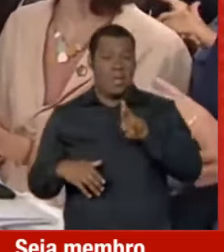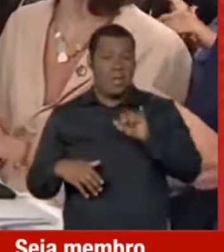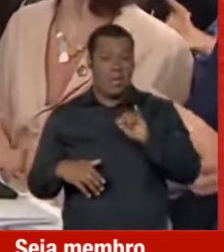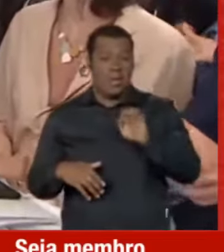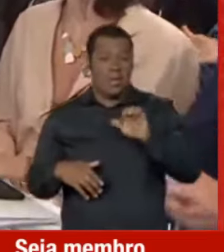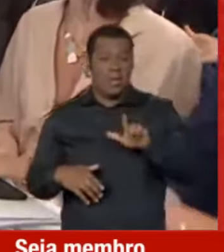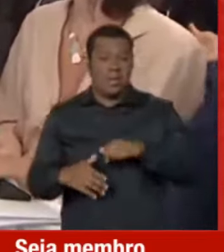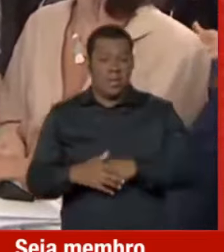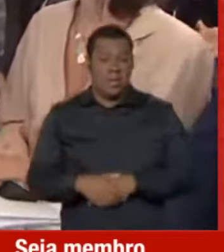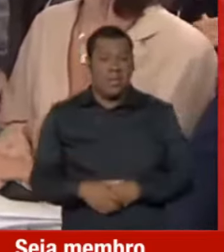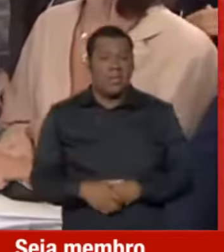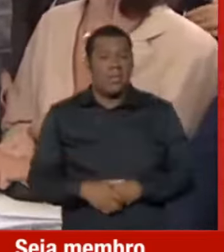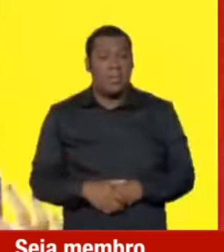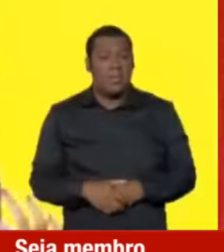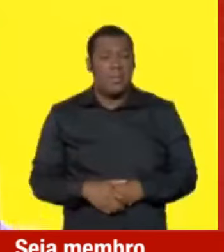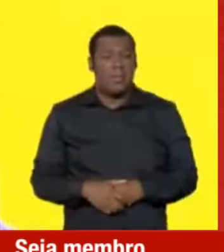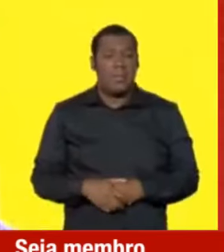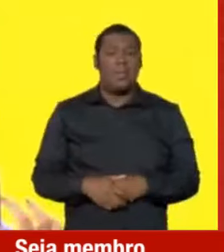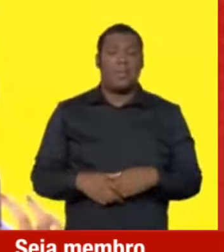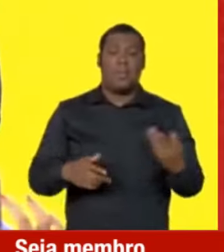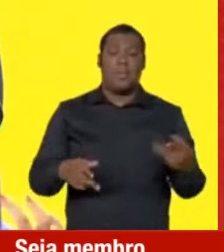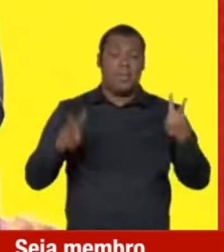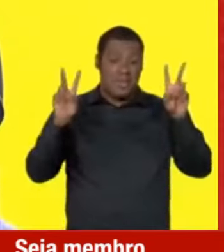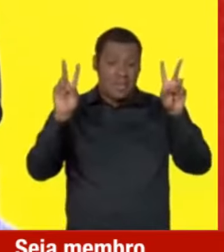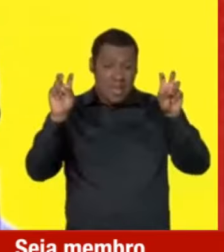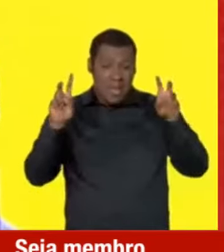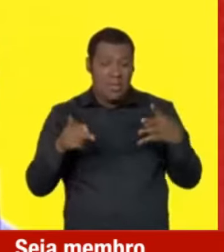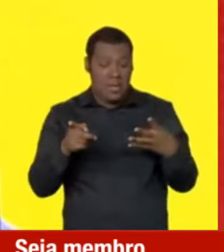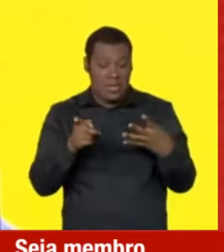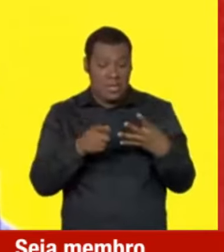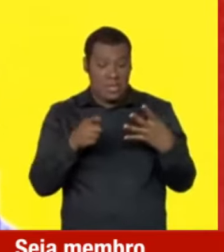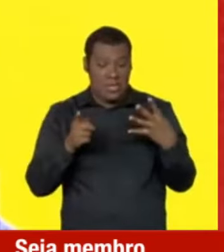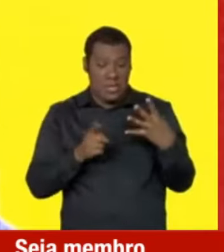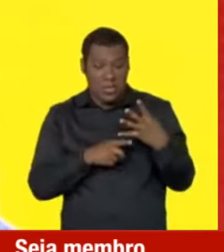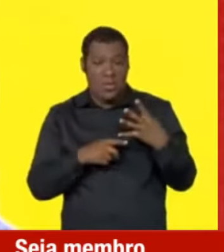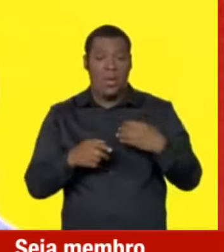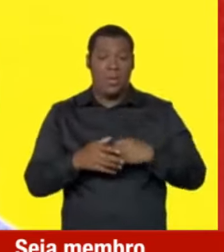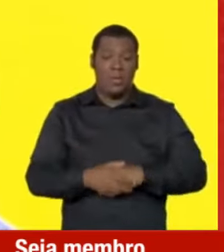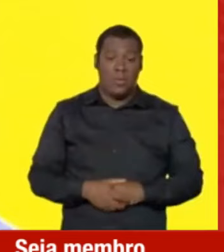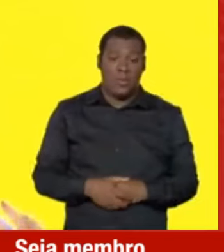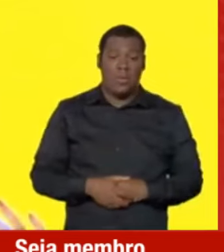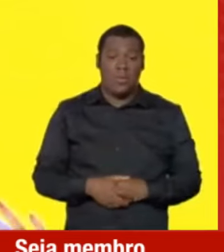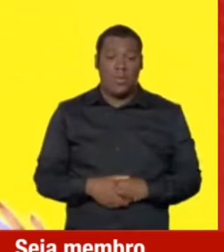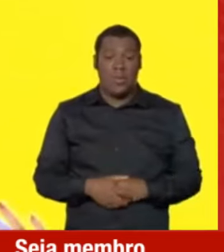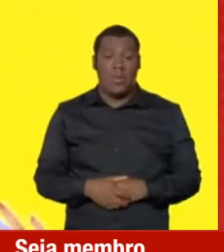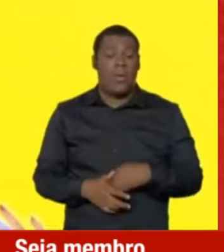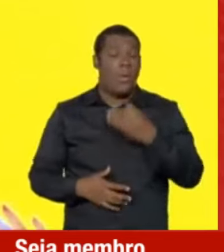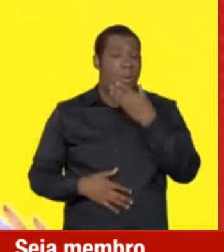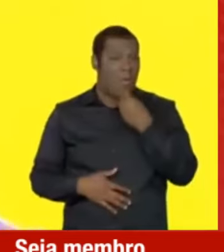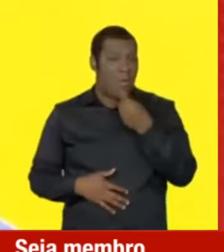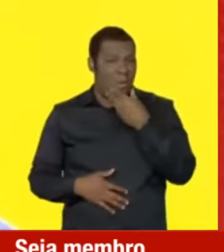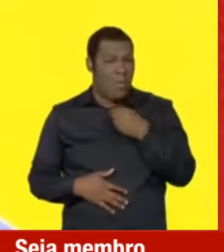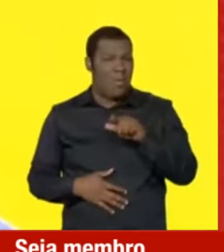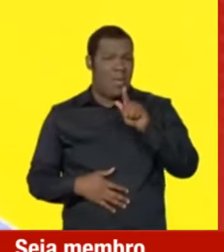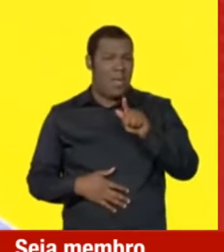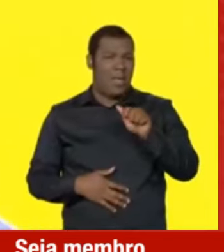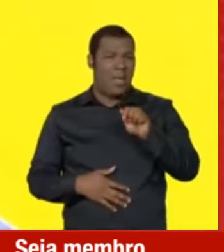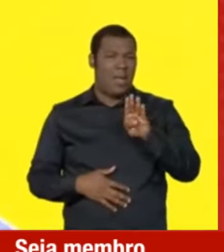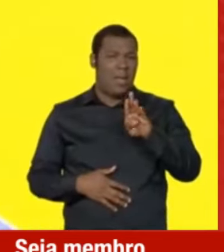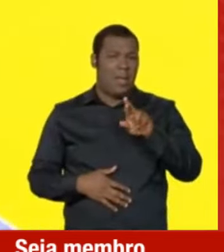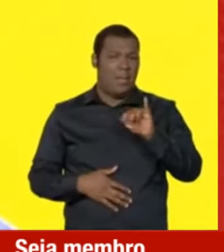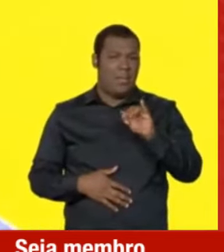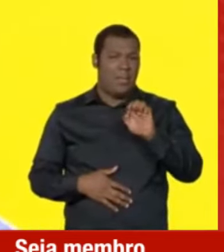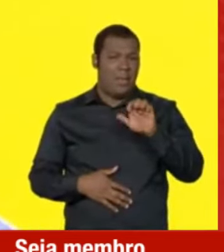Esses dois eixos, o terceiro e o quarto, eles começaram a ser desenvolvidos pelo Galípolo, ainda secretário executivo do Ministério